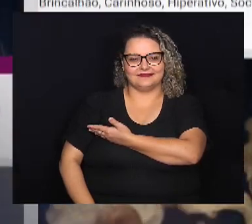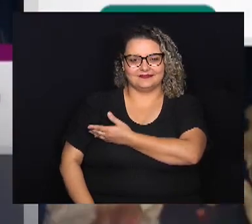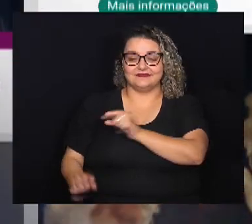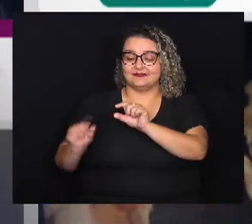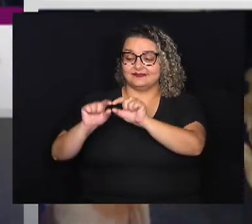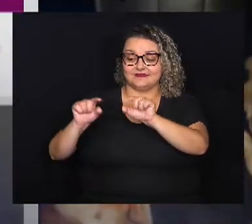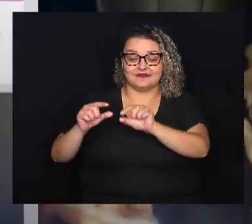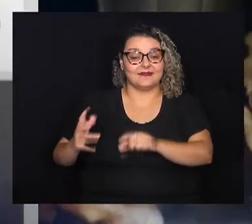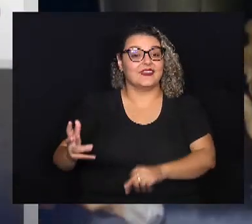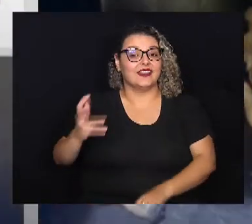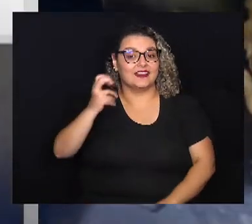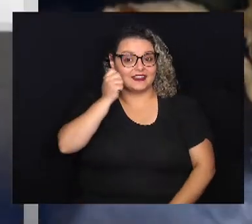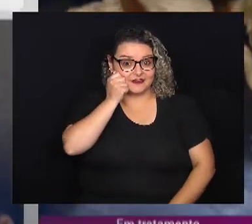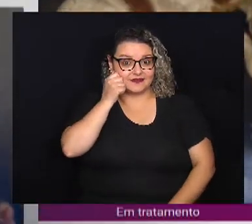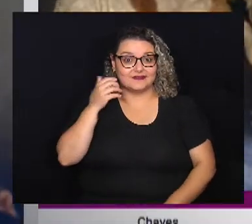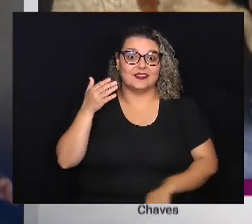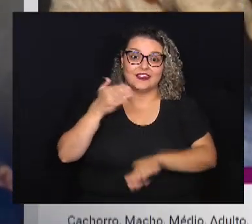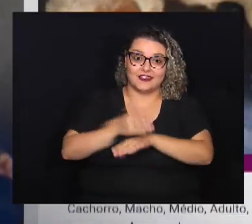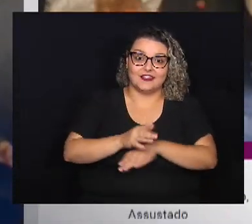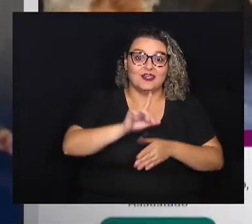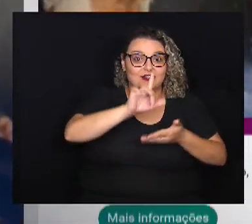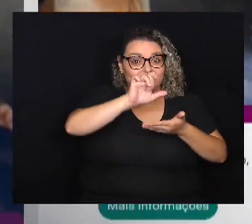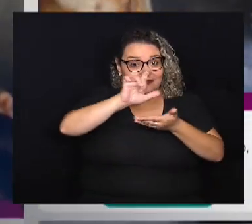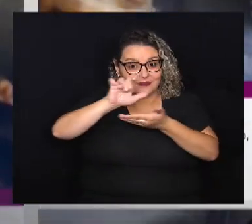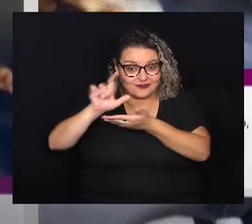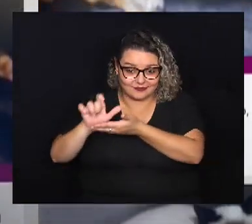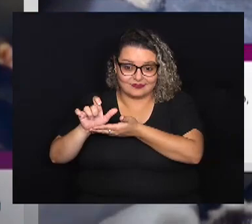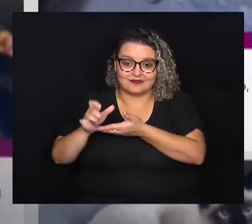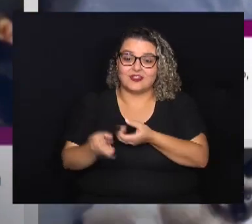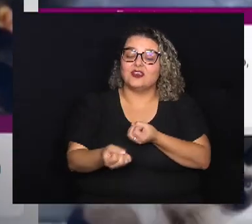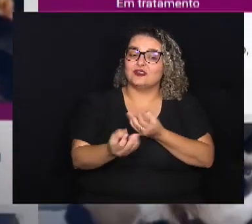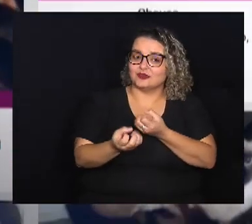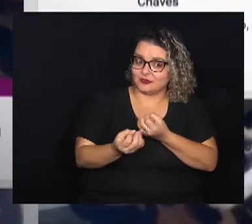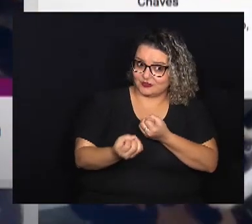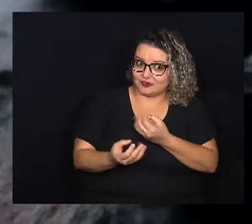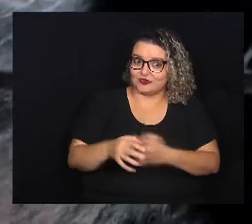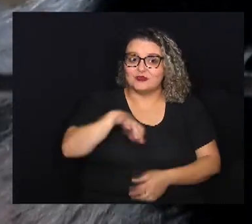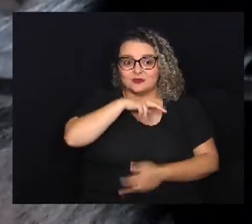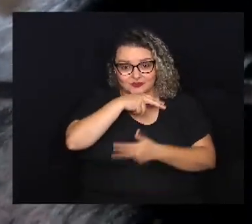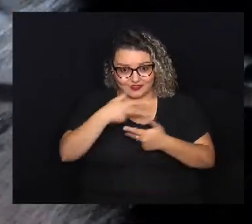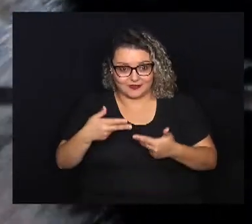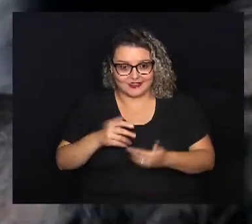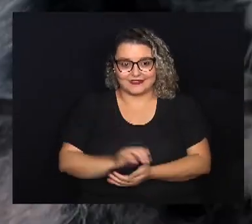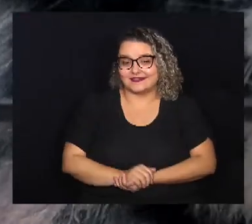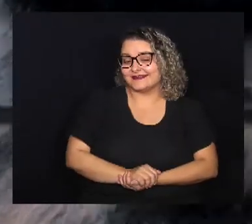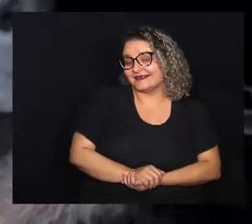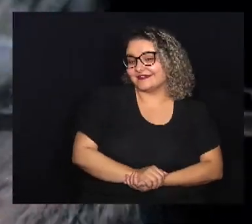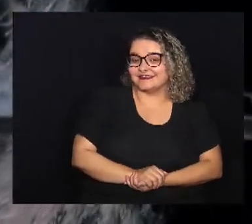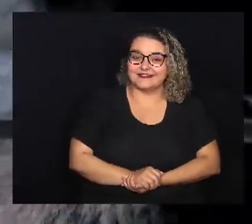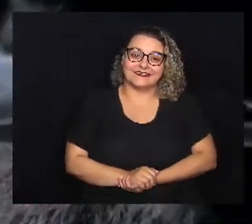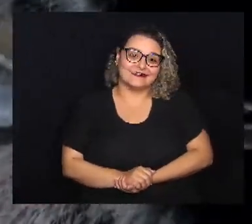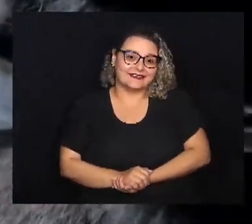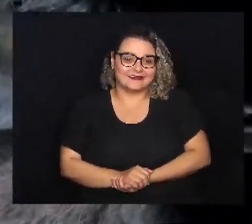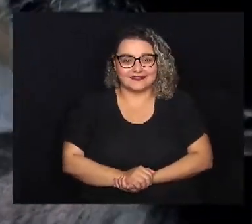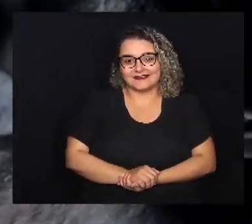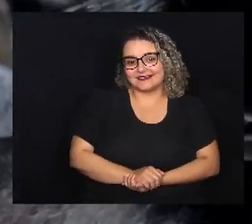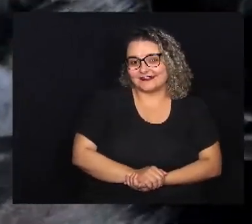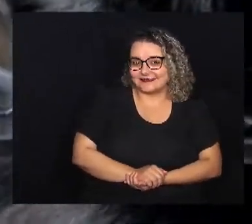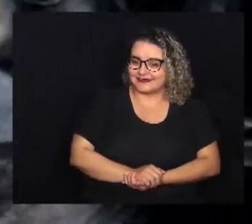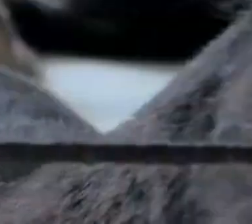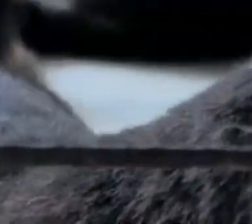adoção e acessar as fotos e informações sobre os bichos e